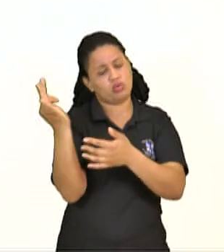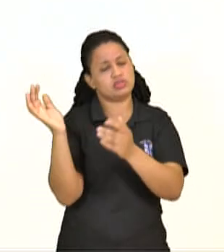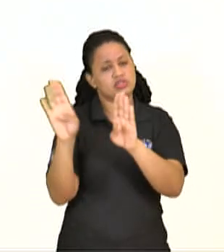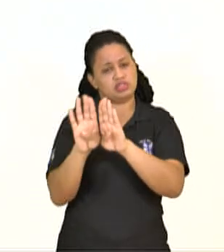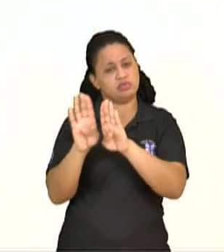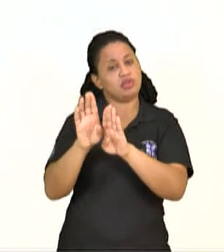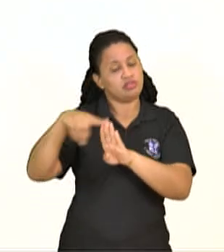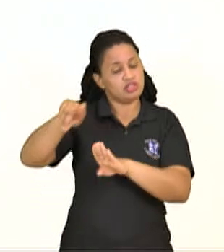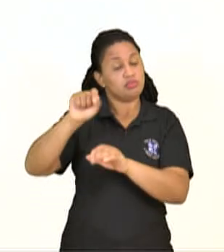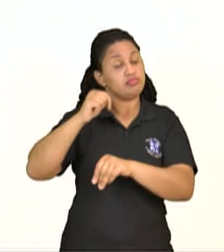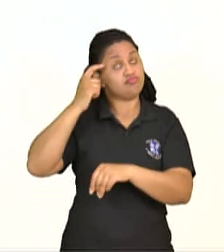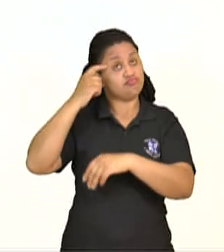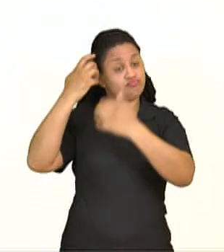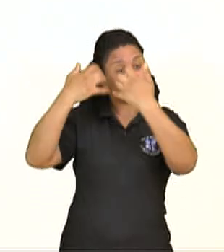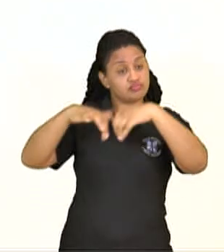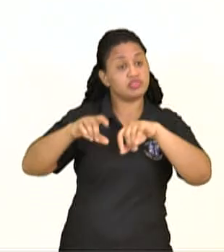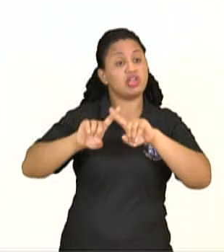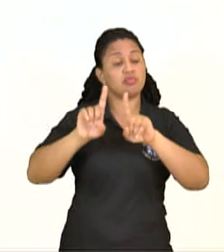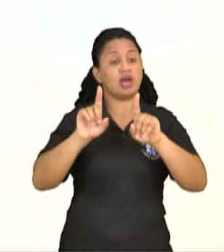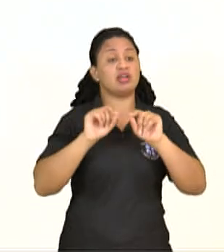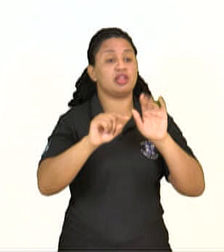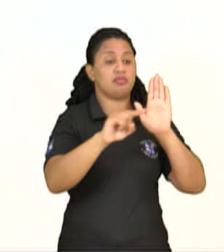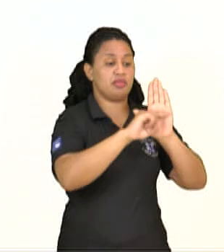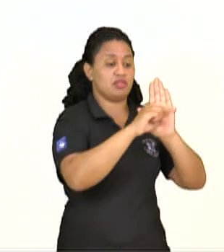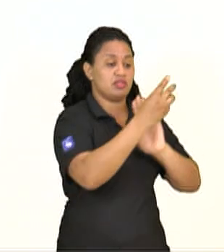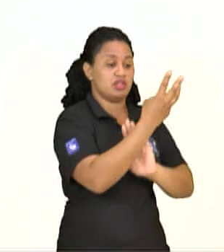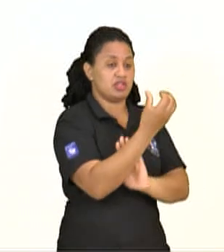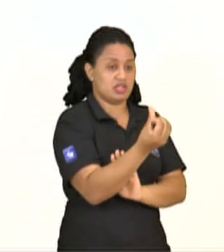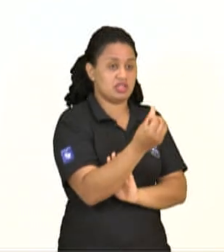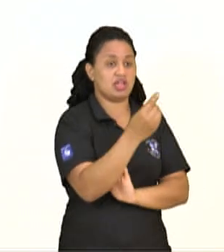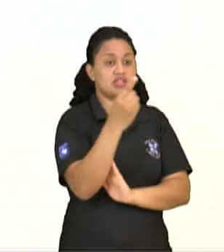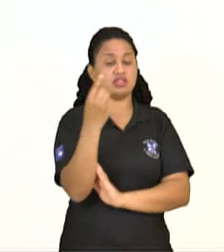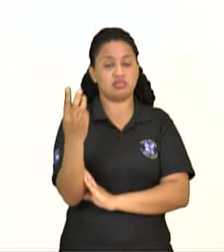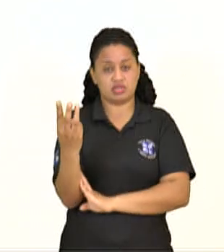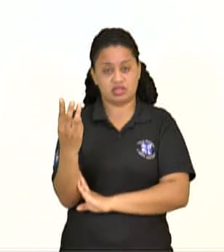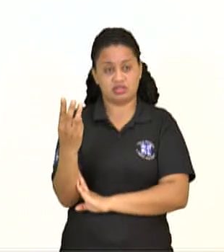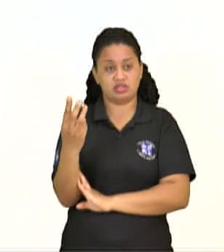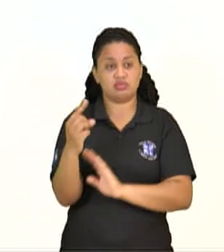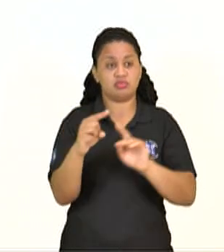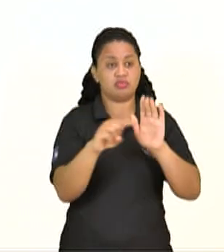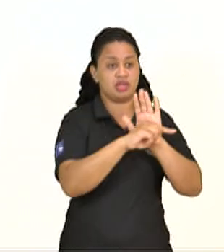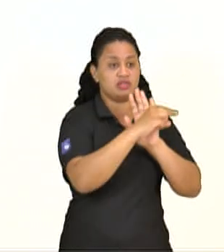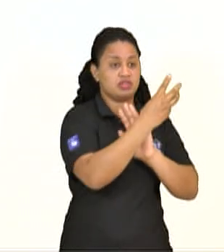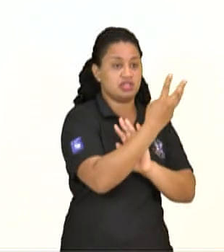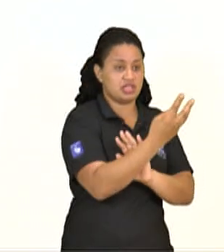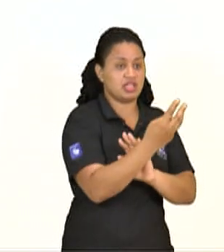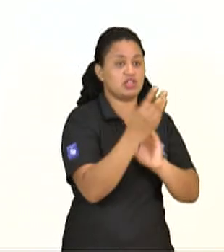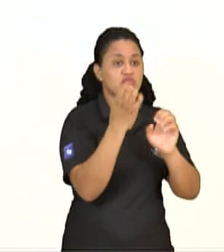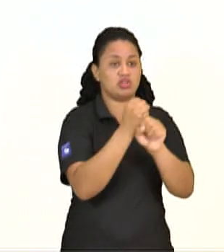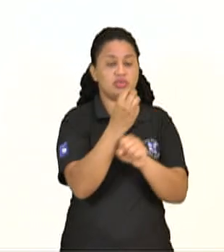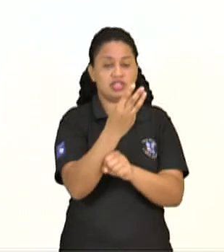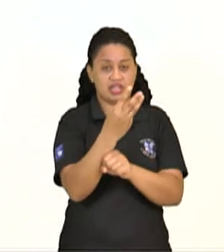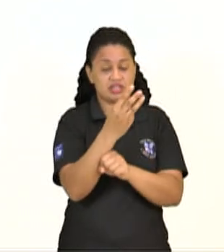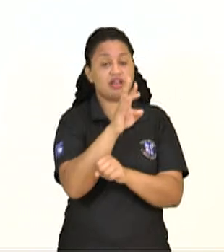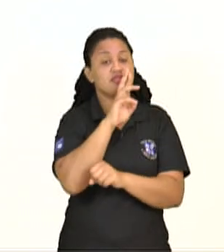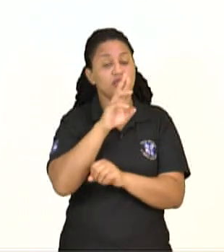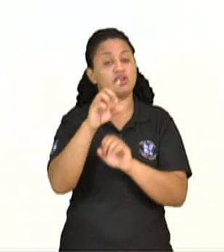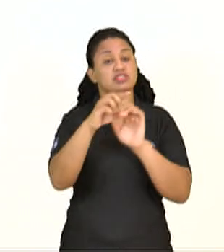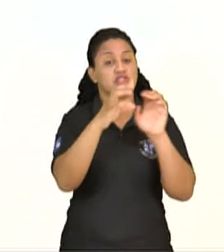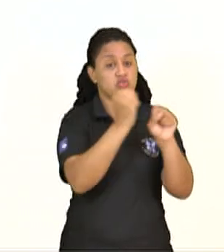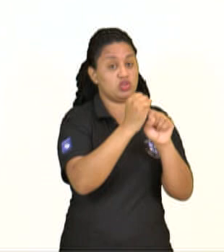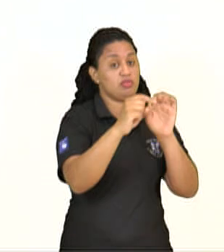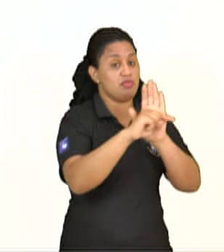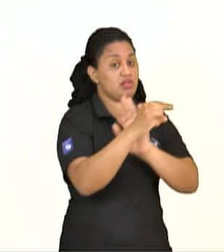podem ter também pensado, então é o menos 36 e o 3. Por quê? Menos 36 mais 3 é menos